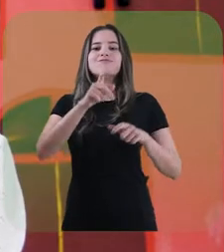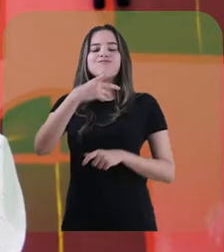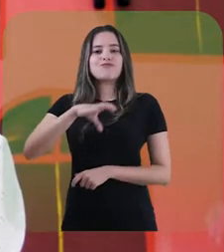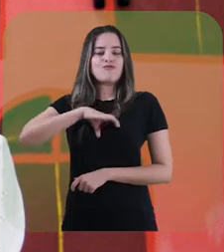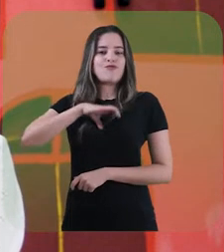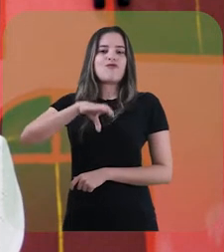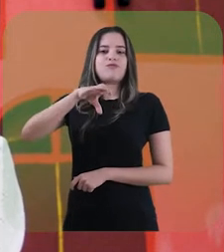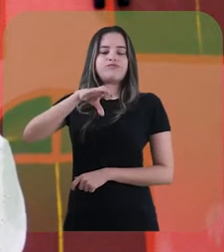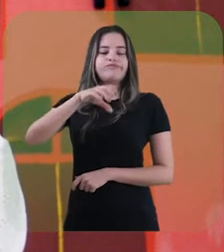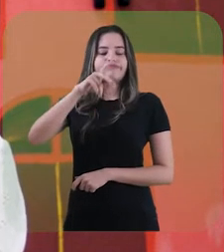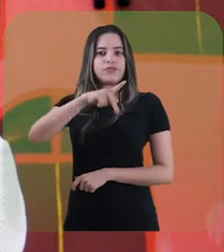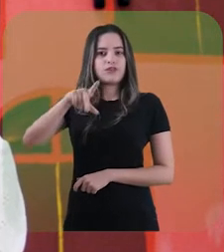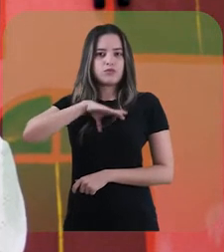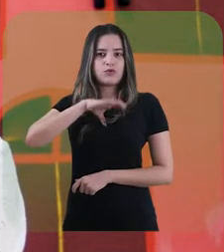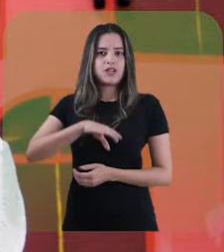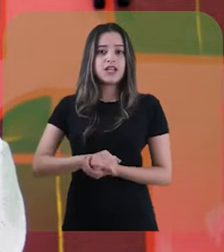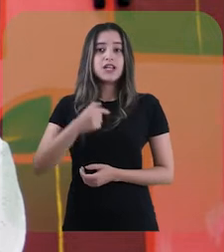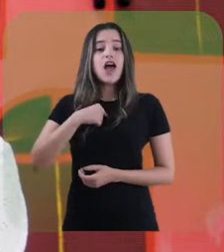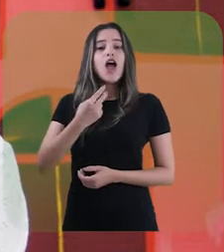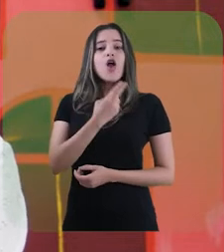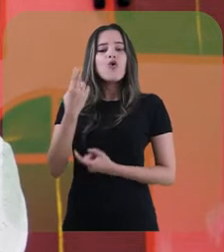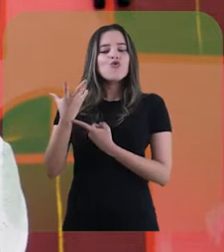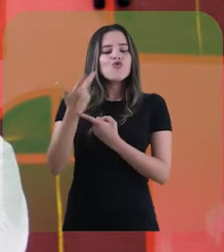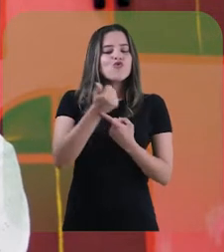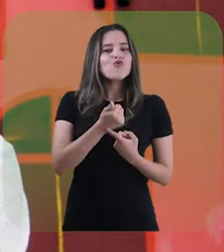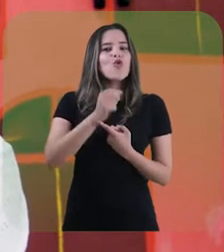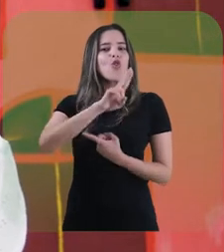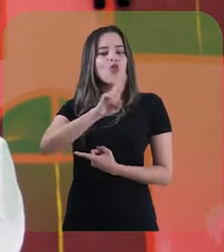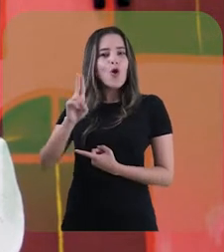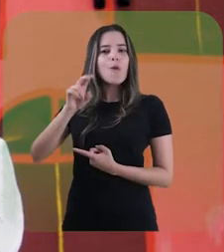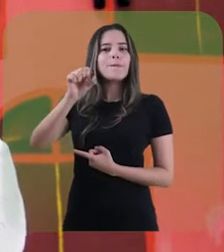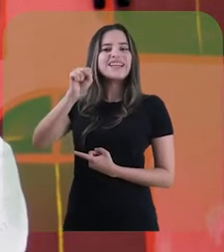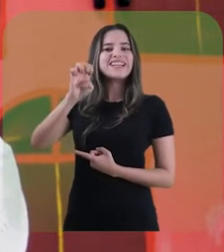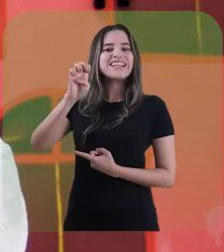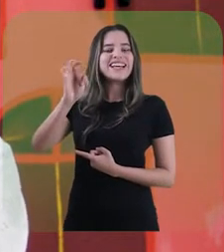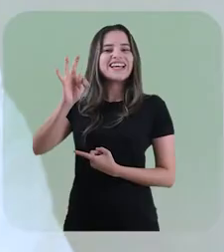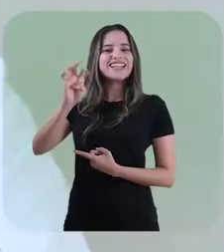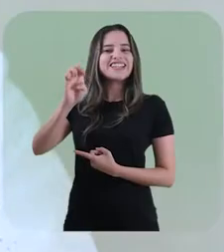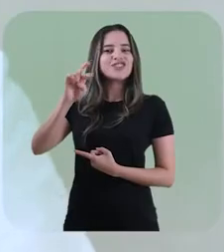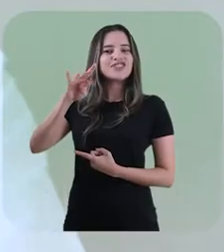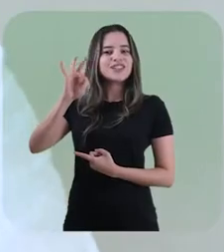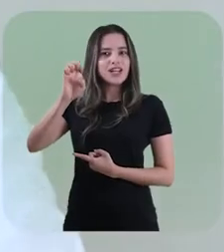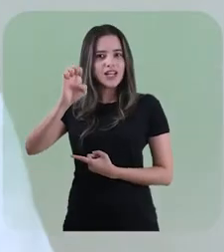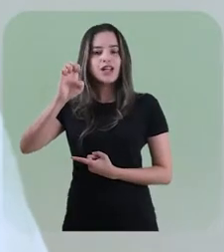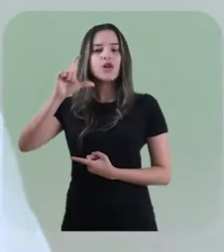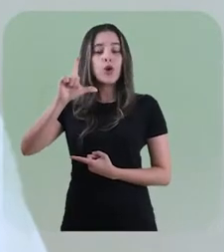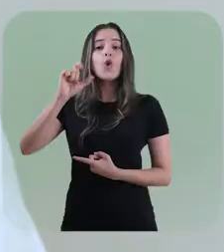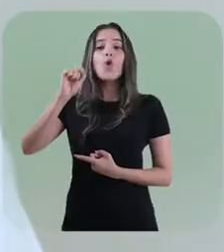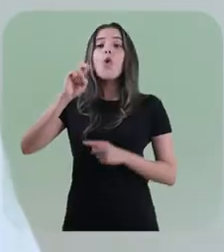é utilize o nome sete-estrelo relacionado a Uma cantiga popular predominante da minha família Então